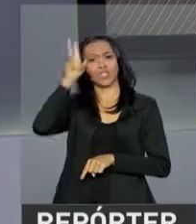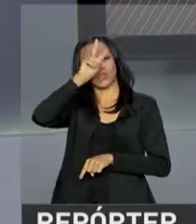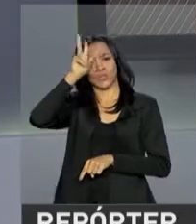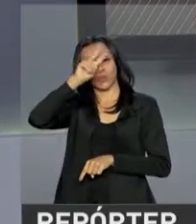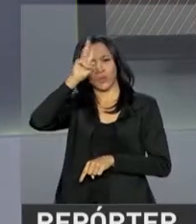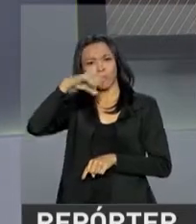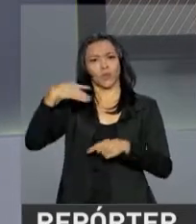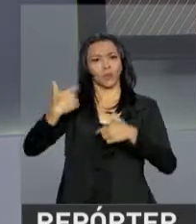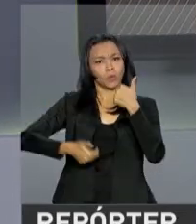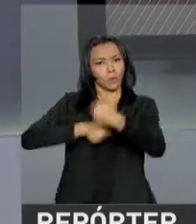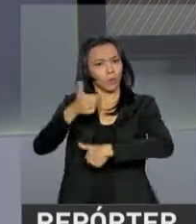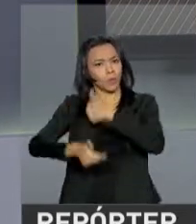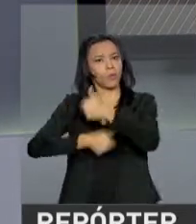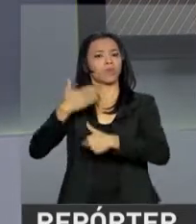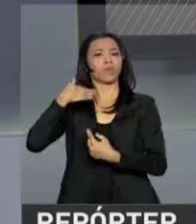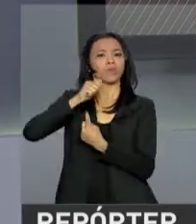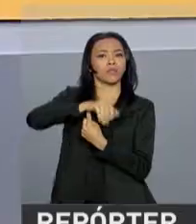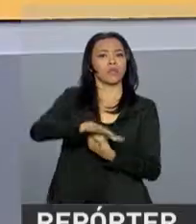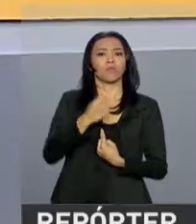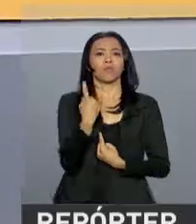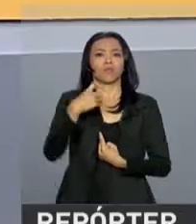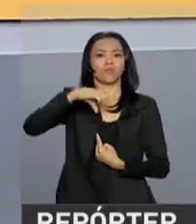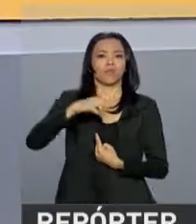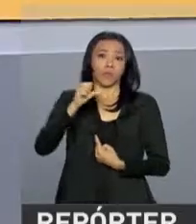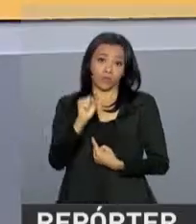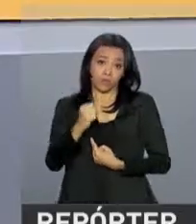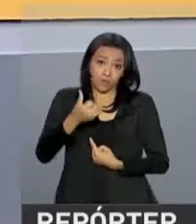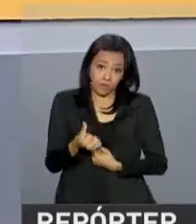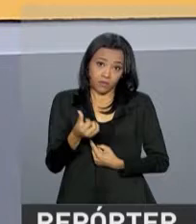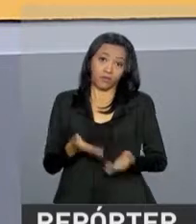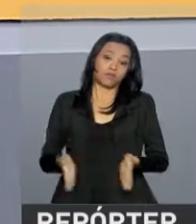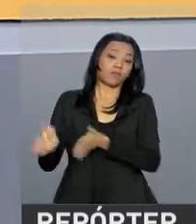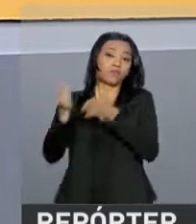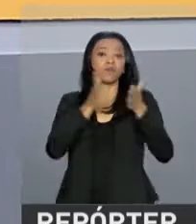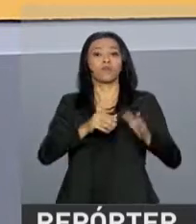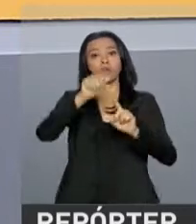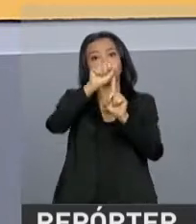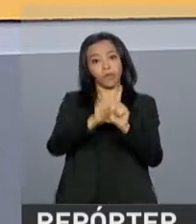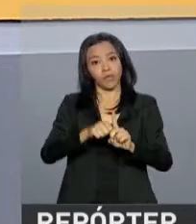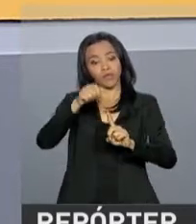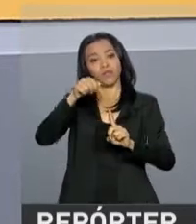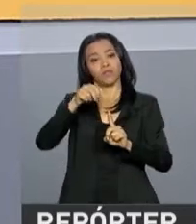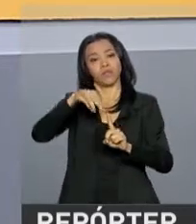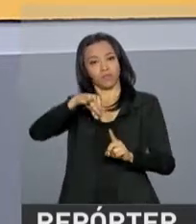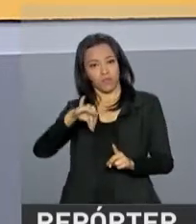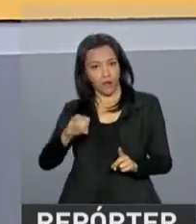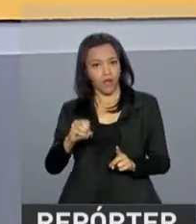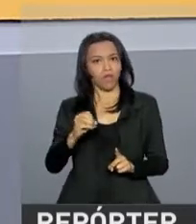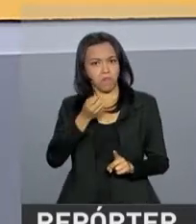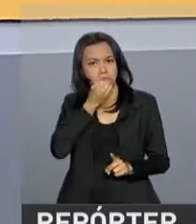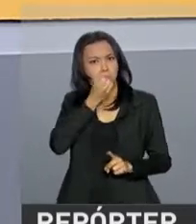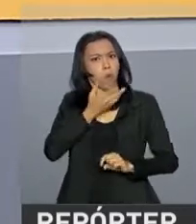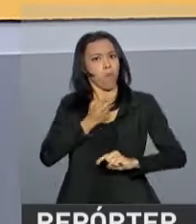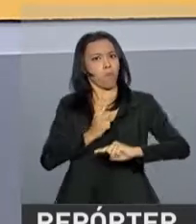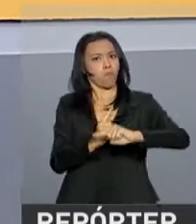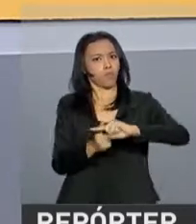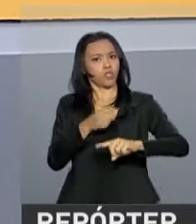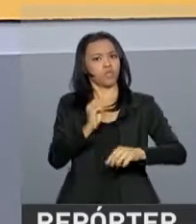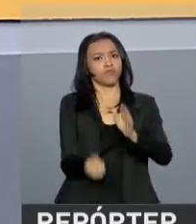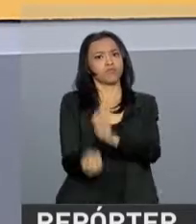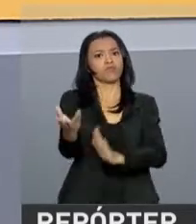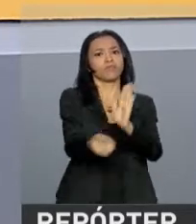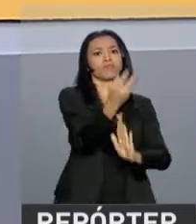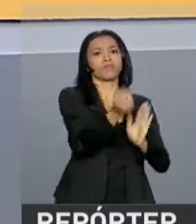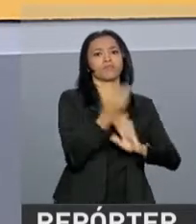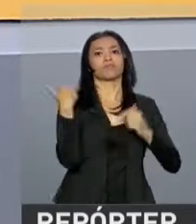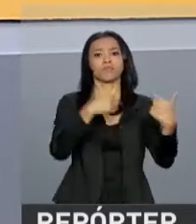Central, em 1986. E o mês de maio fechou com saldo positivo na geração de empregos no país. É o